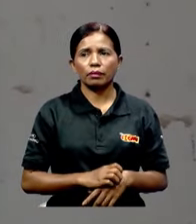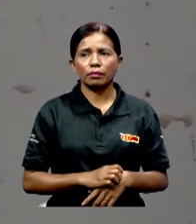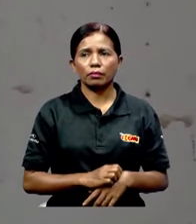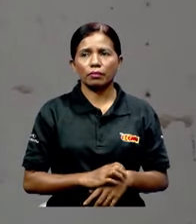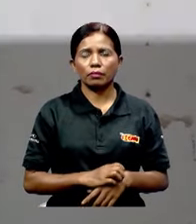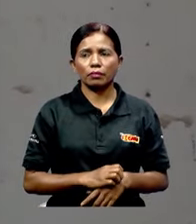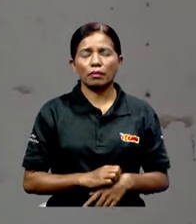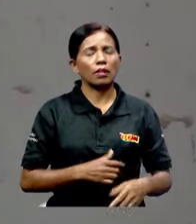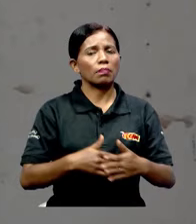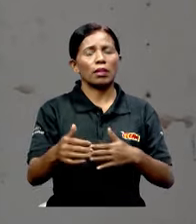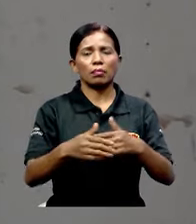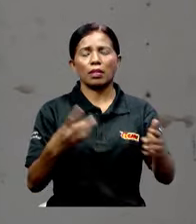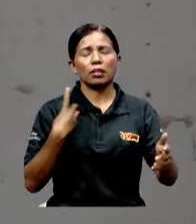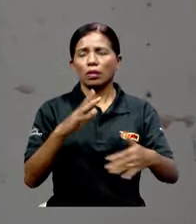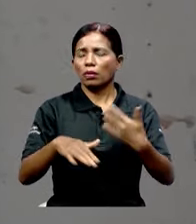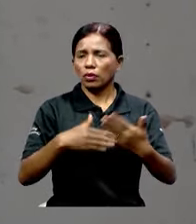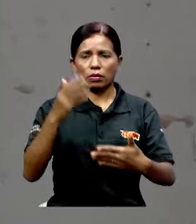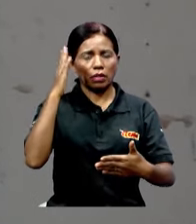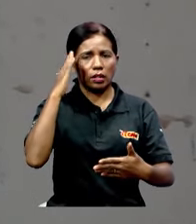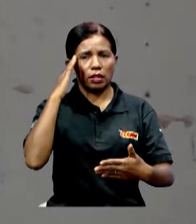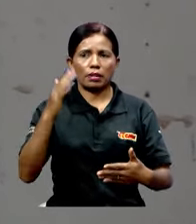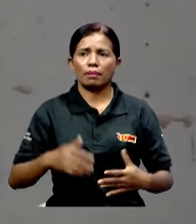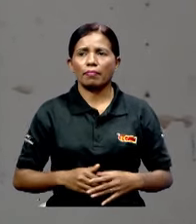vai dar e tudo tudo a telecatar